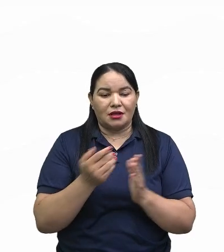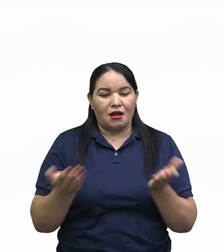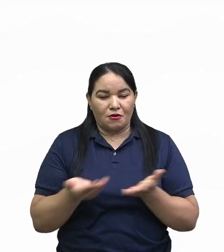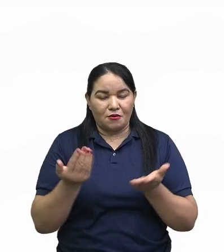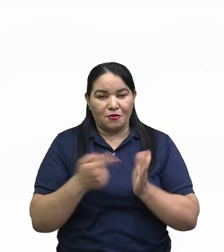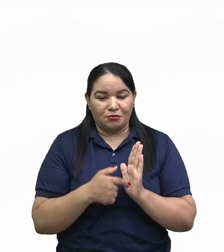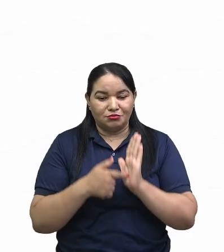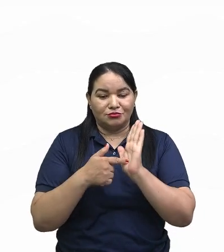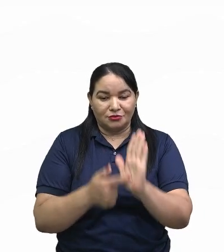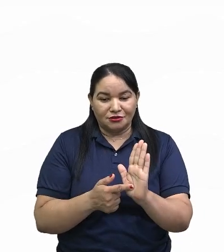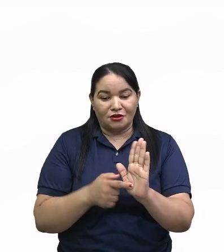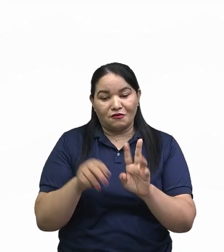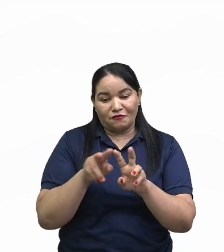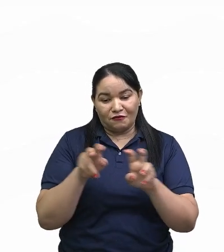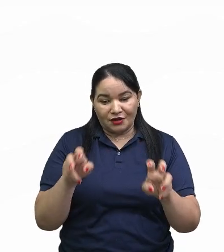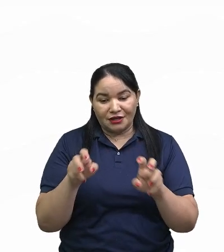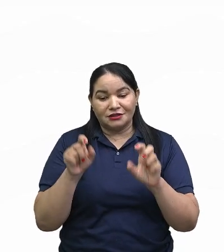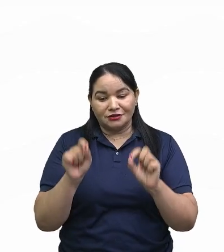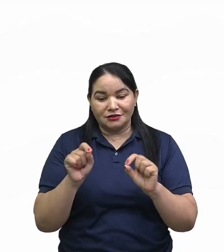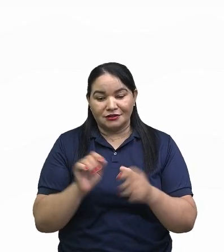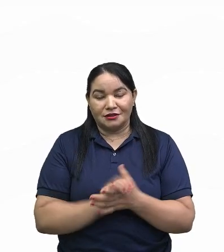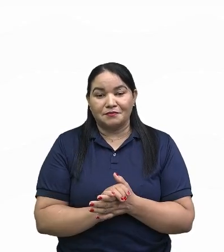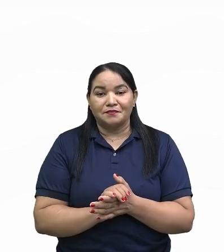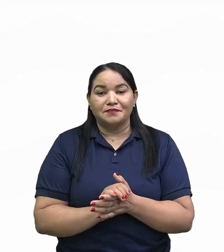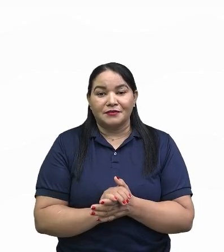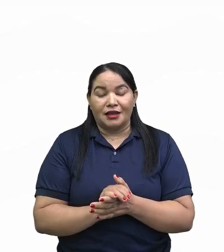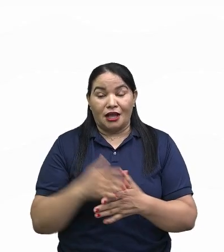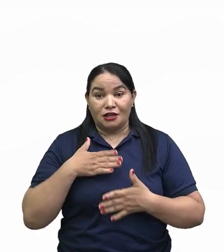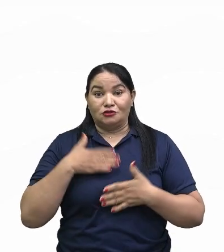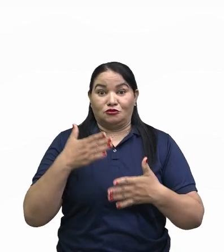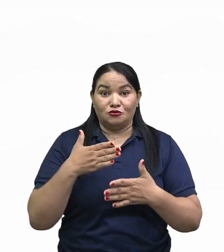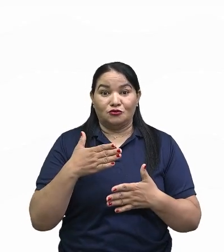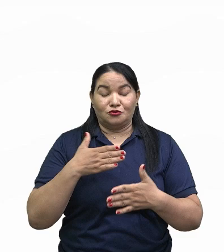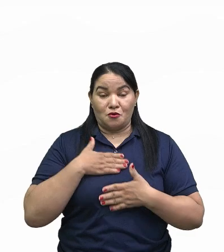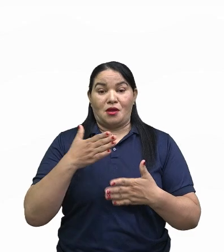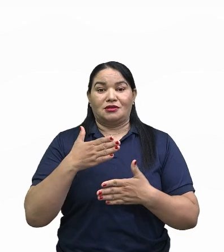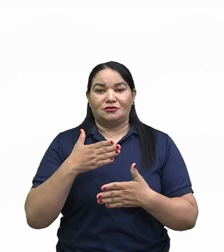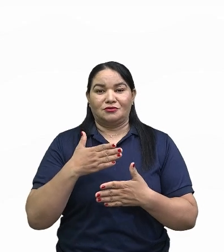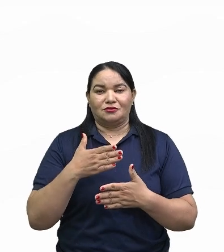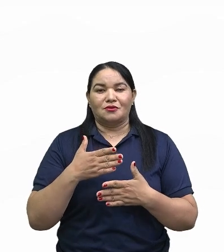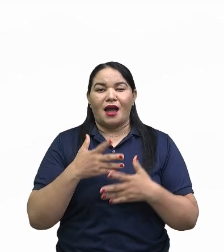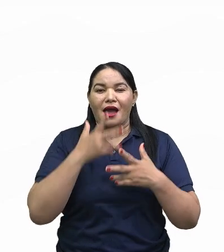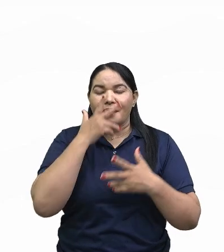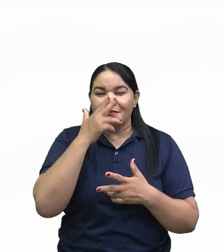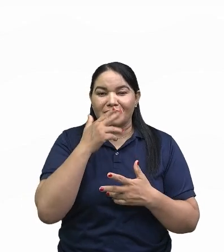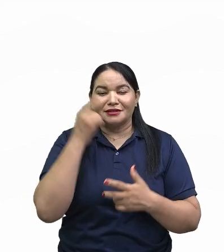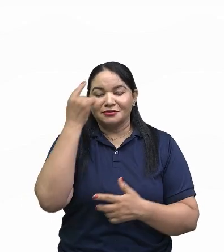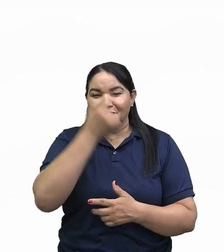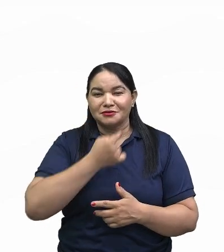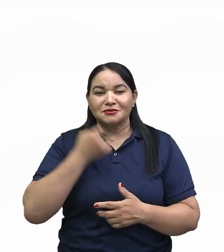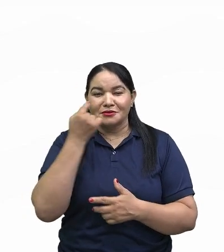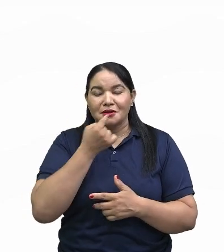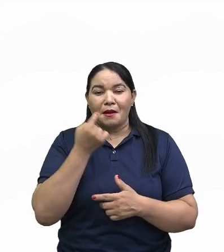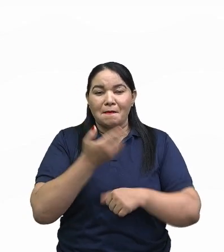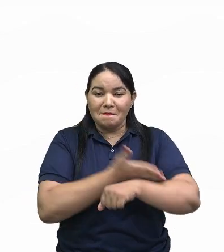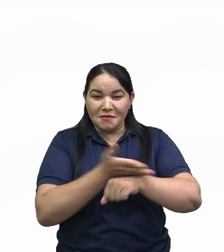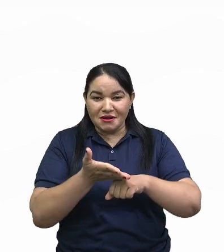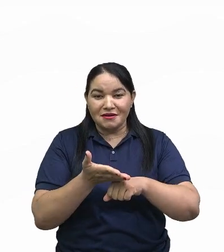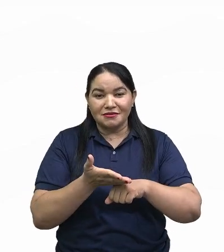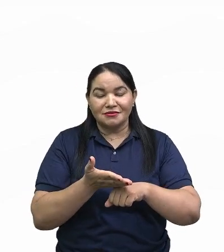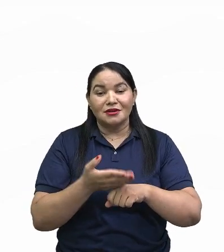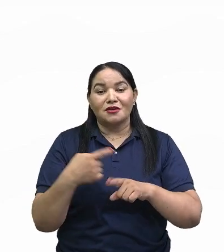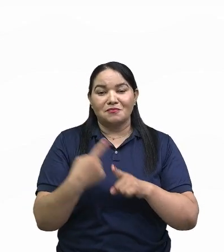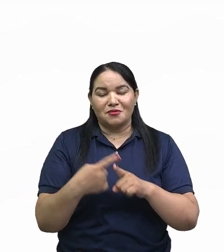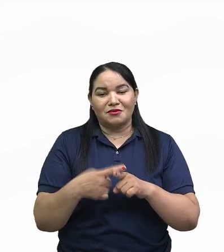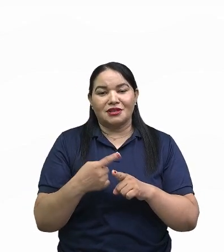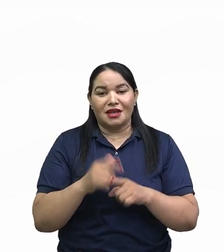uma famosa frase chamada pálidos de susto, né? Quando a pessoa toma um susto, geralmente ela fica pálida, esbranquiçada. Por quê?